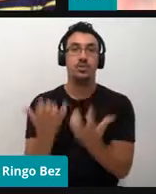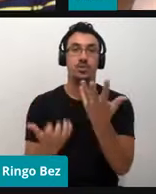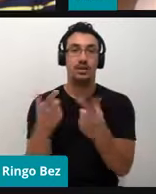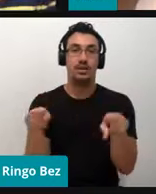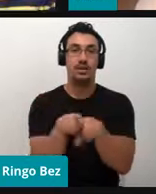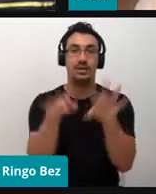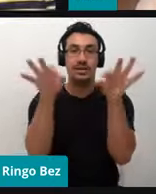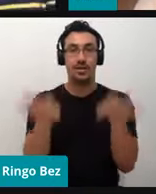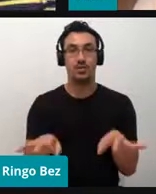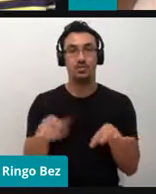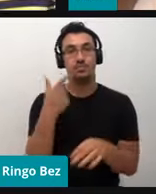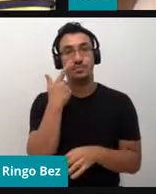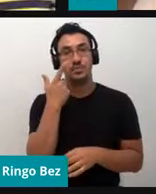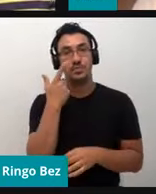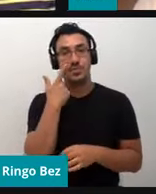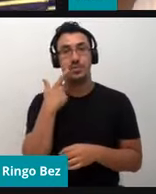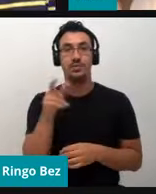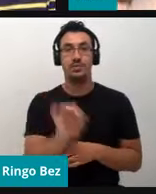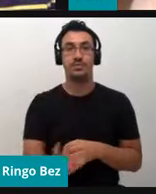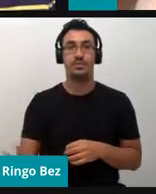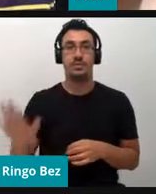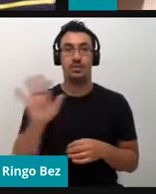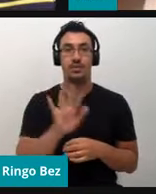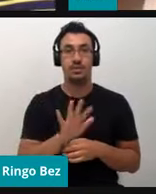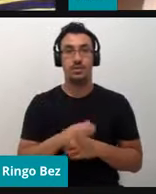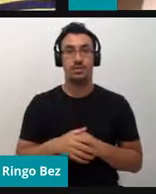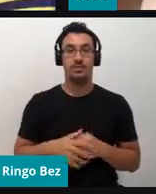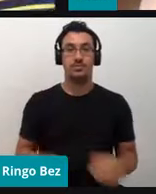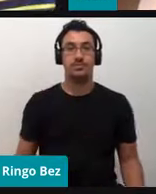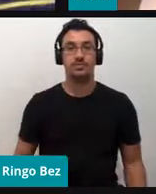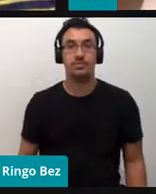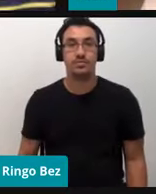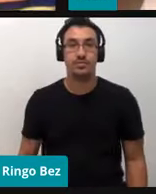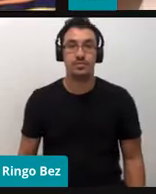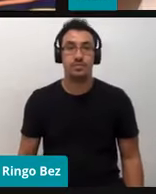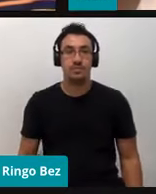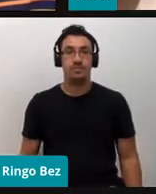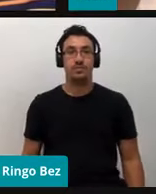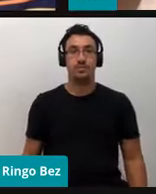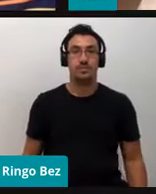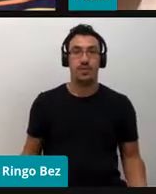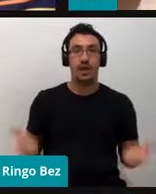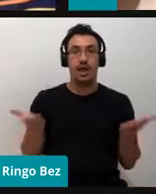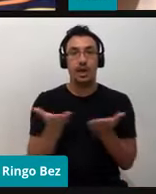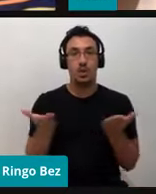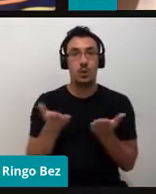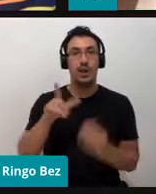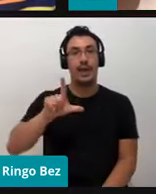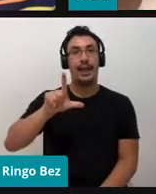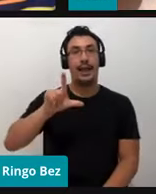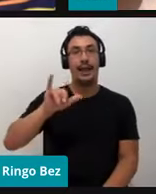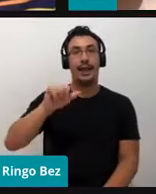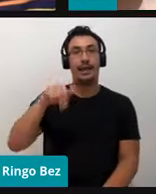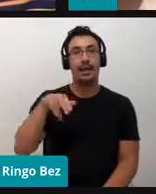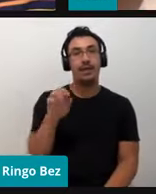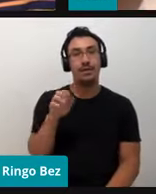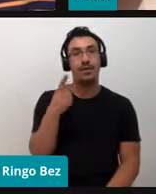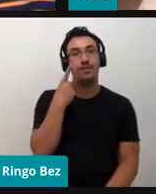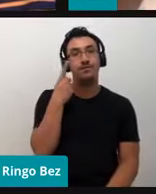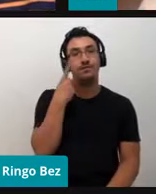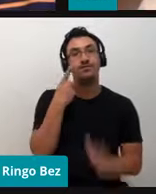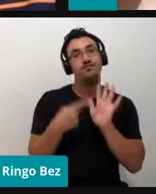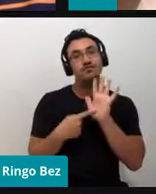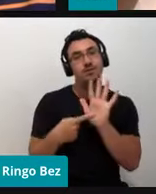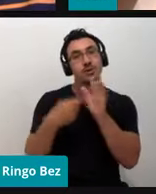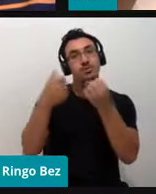então esse é o panorama global. Queria passar agora, então, para a Liliane, que vai desenvolver um pouquinho sobre